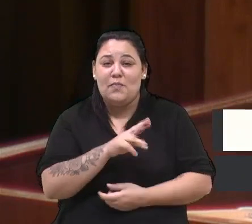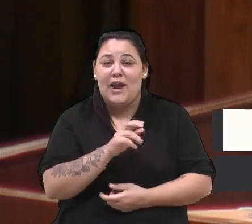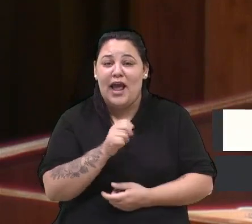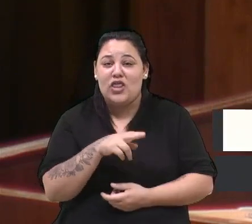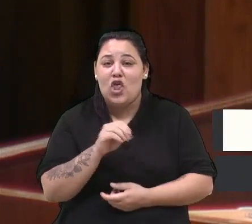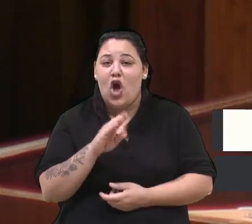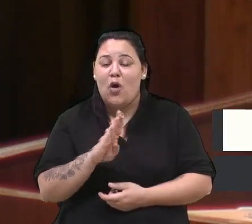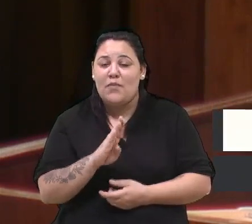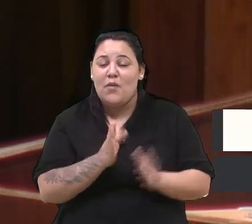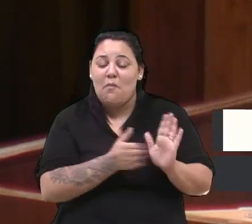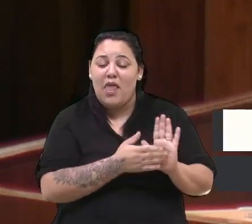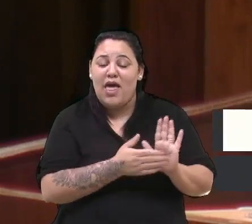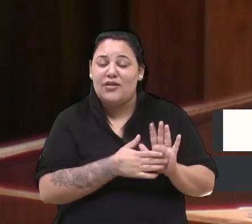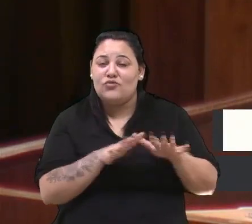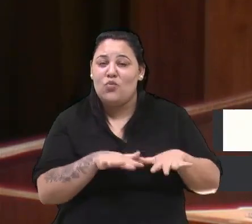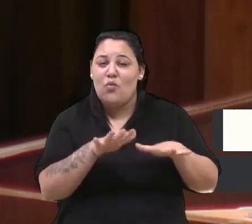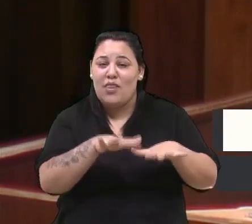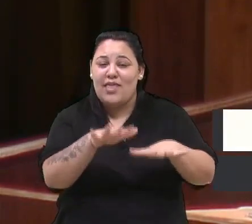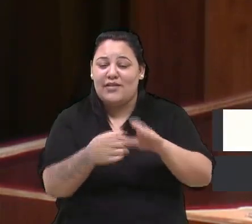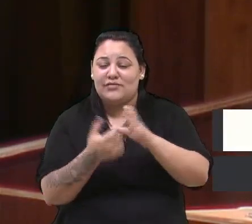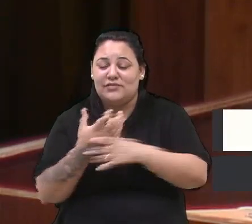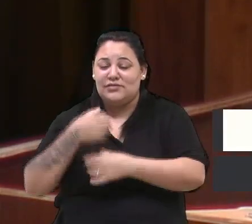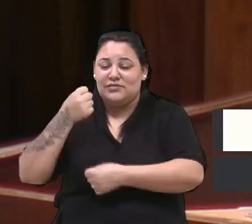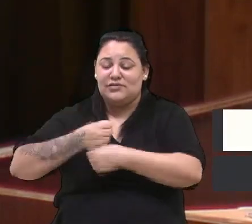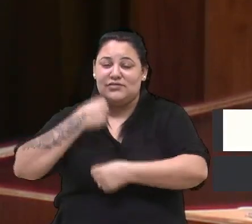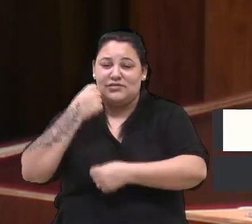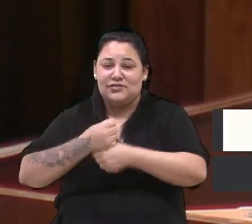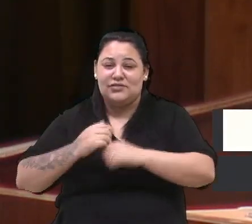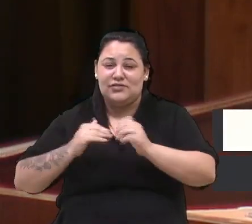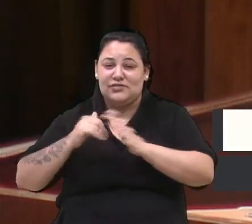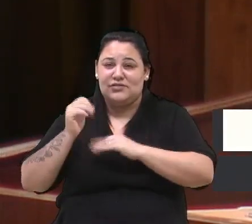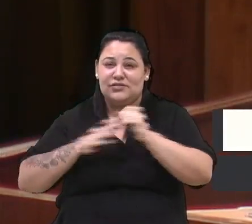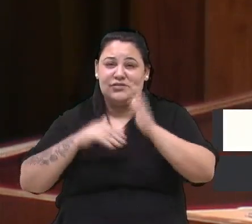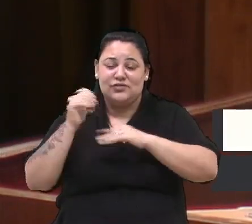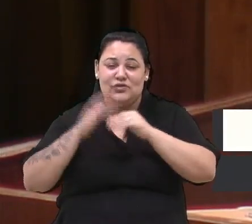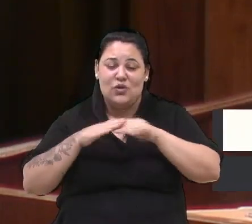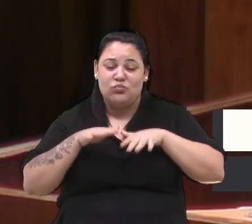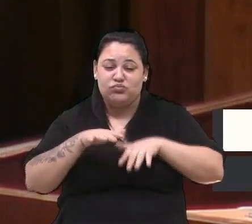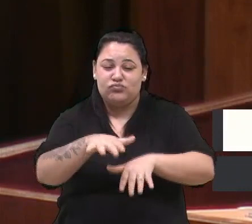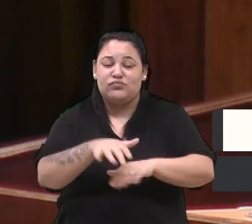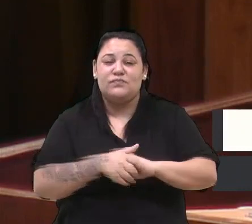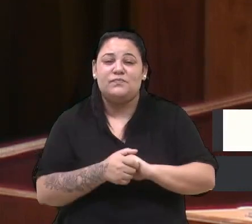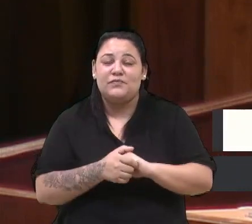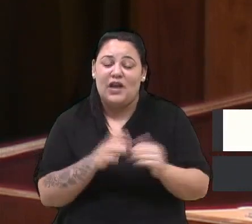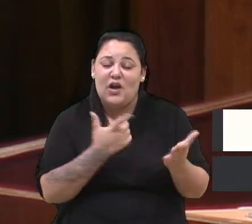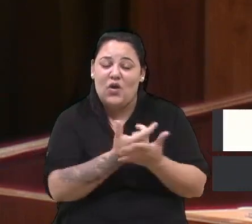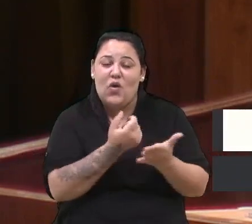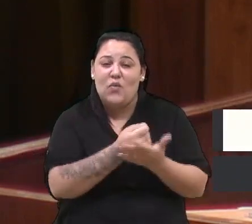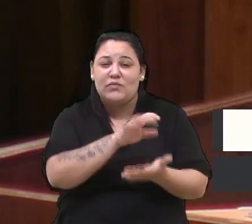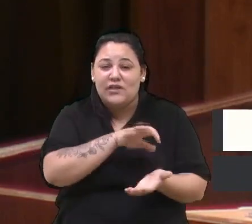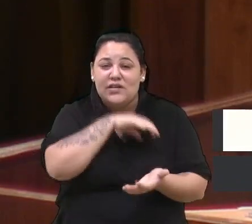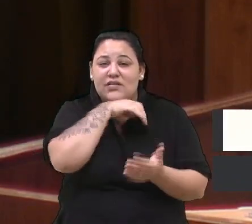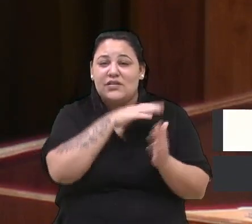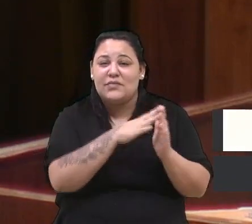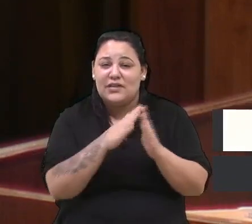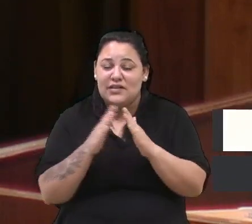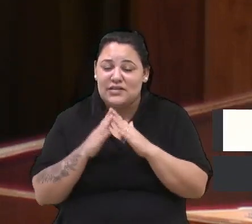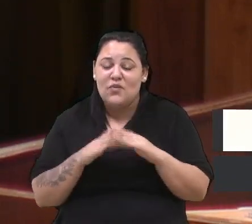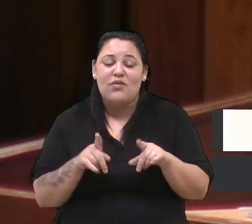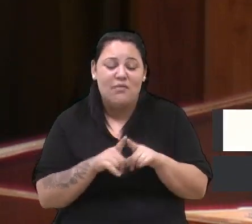plano de mobilidade, com construções de estações de transbordo, que está nessa casa. A compra de terrenos de habitação, que está aí